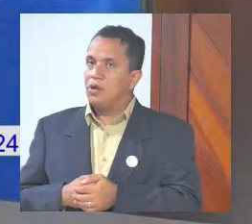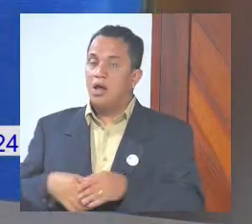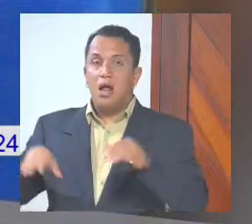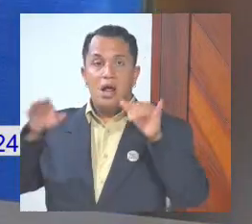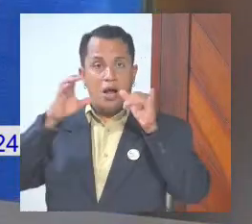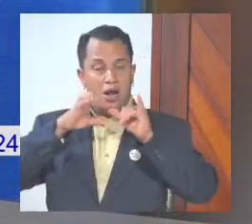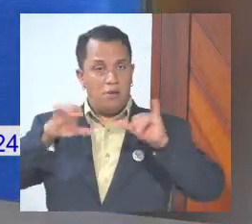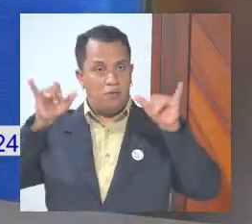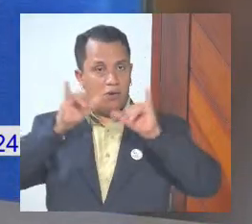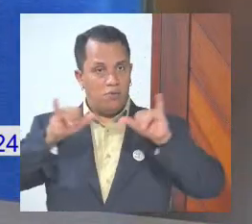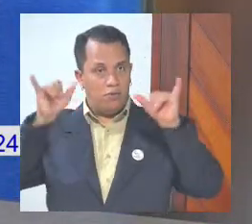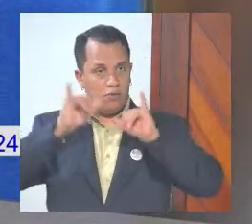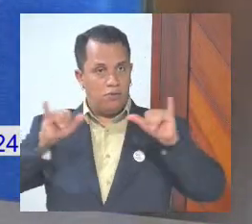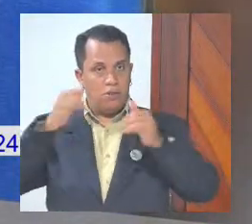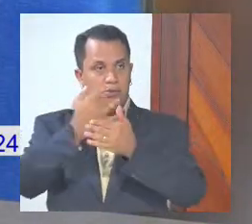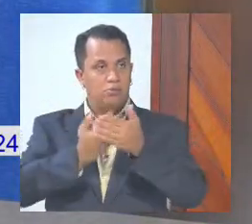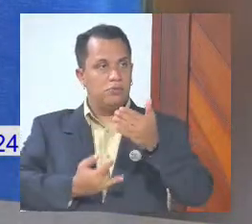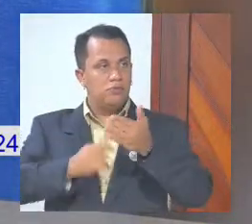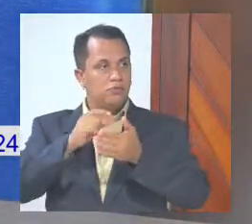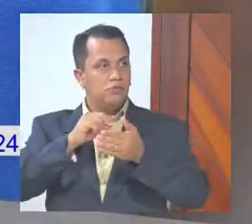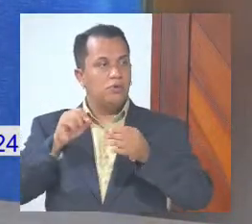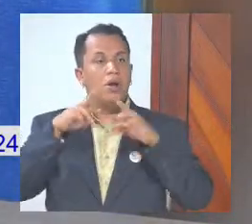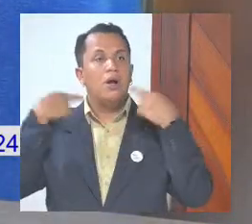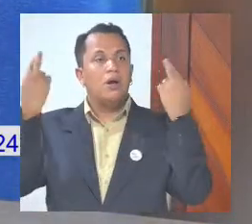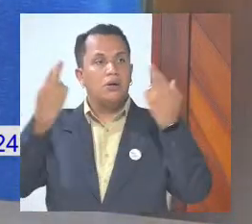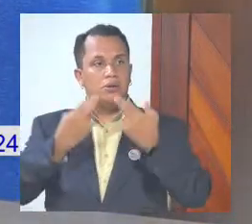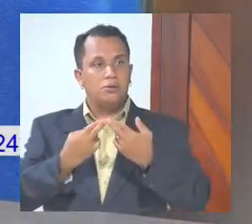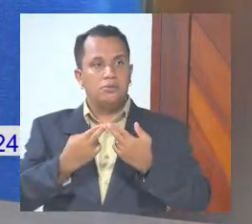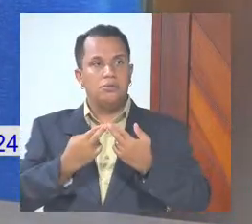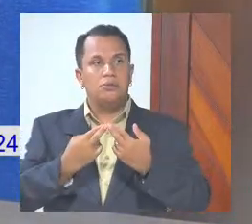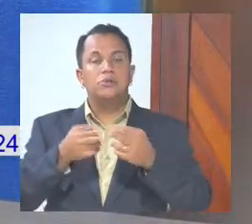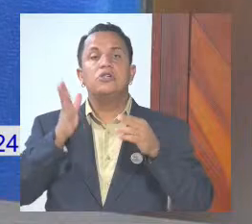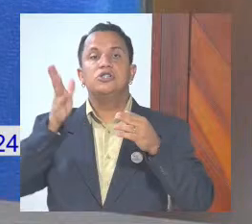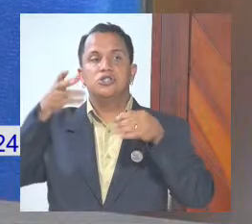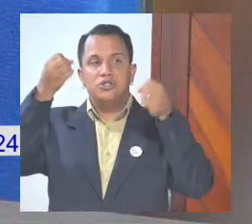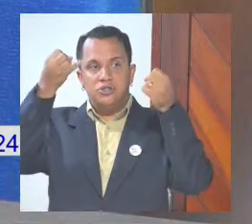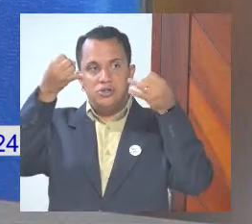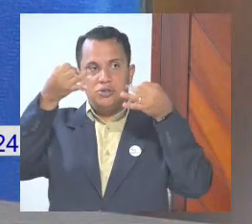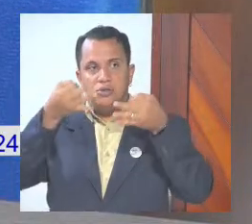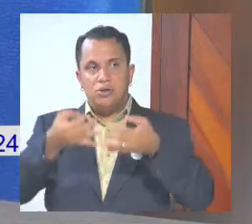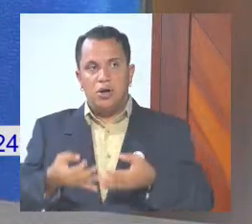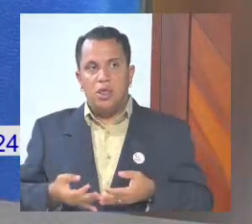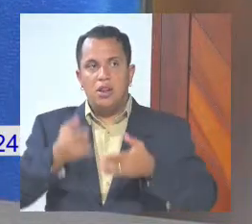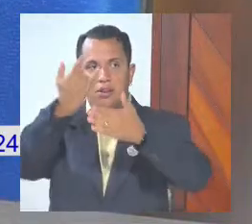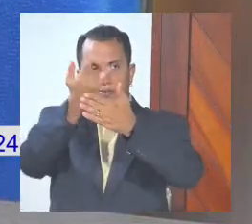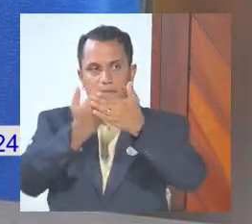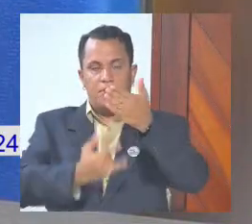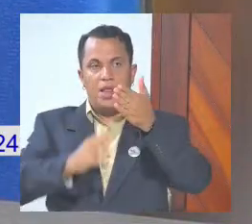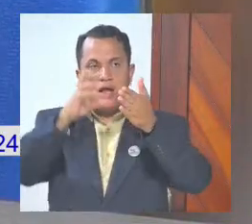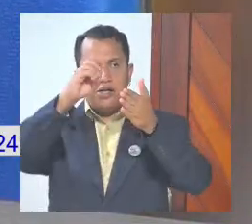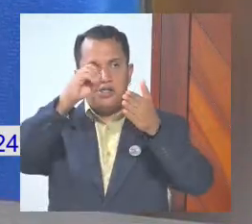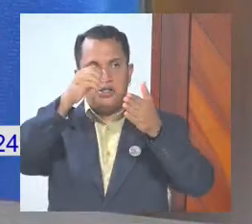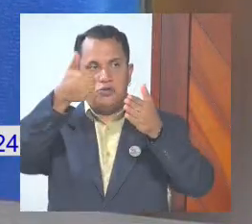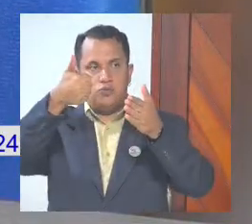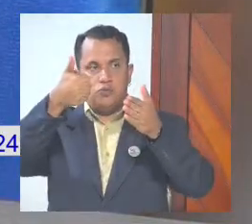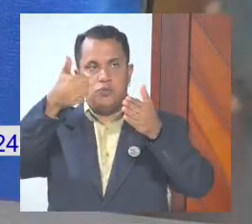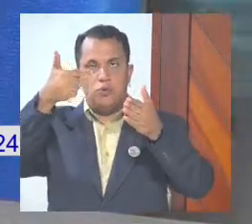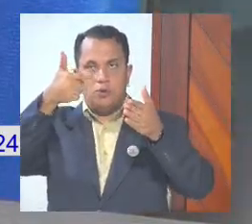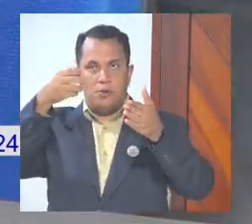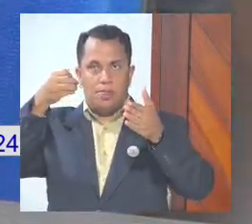comunicar que, por motivo de agendamento do local da reunião, já mencionado no ofício circular 01 de